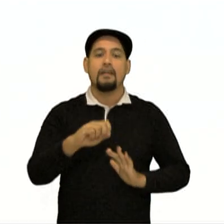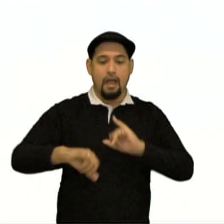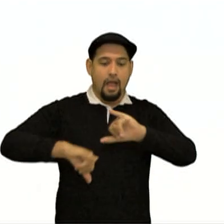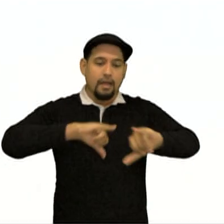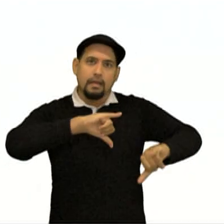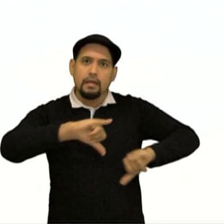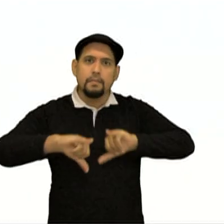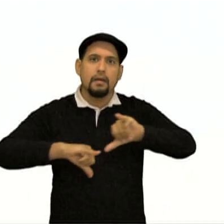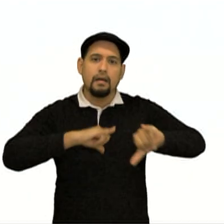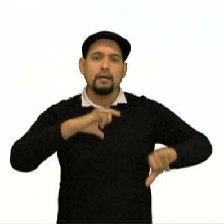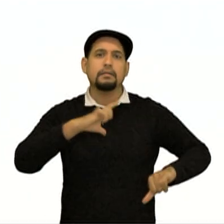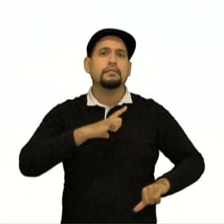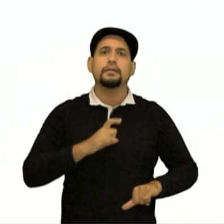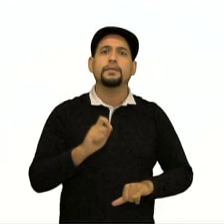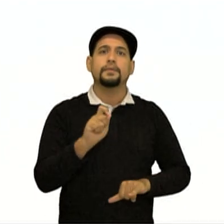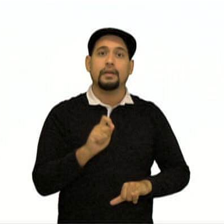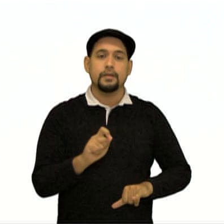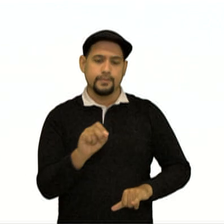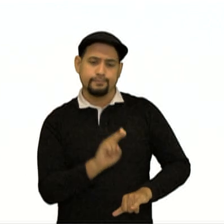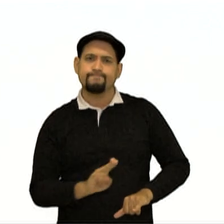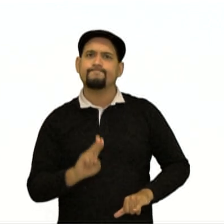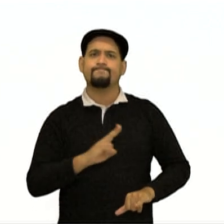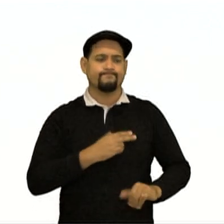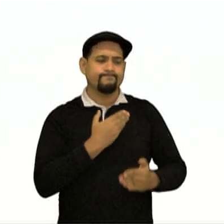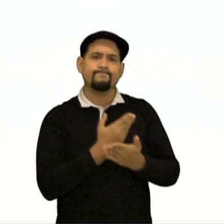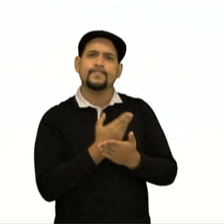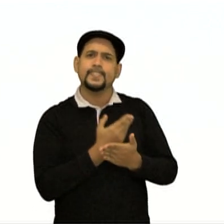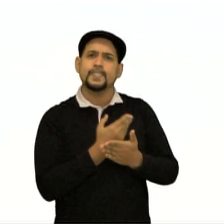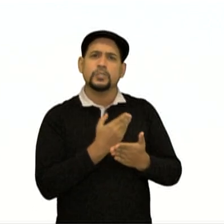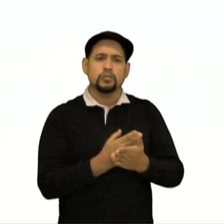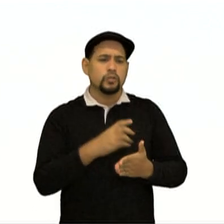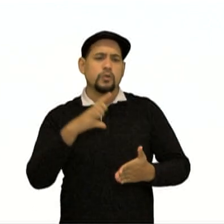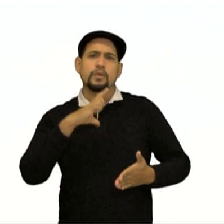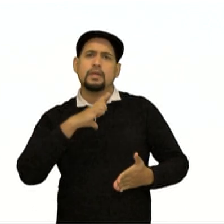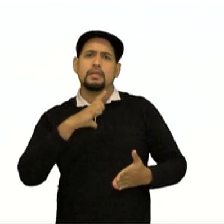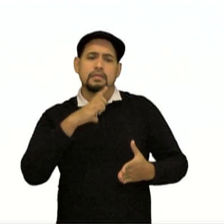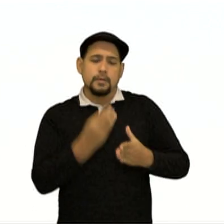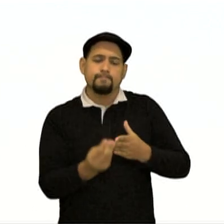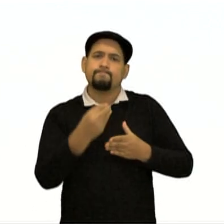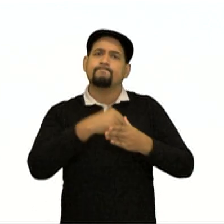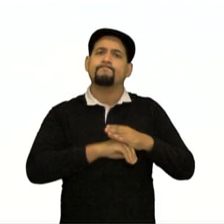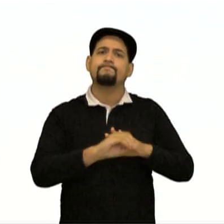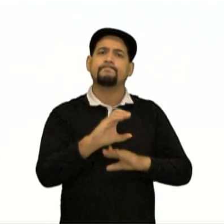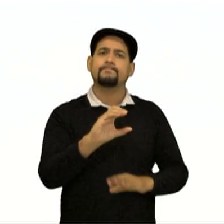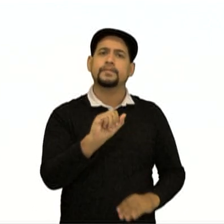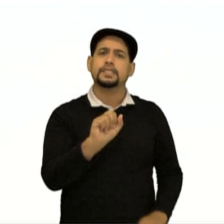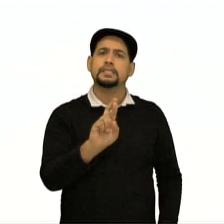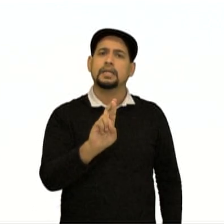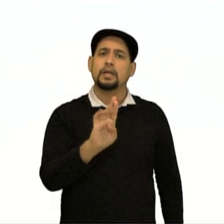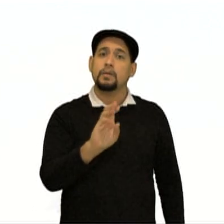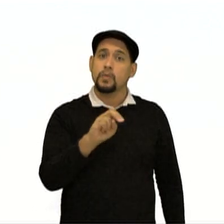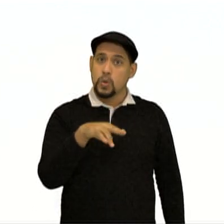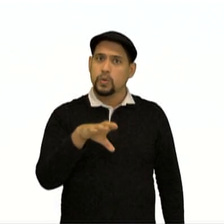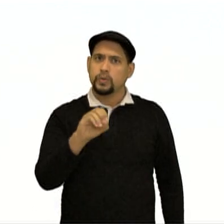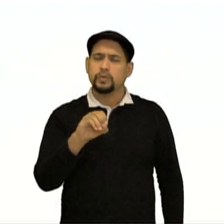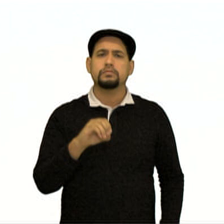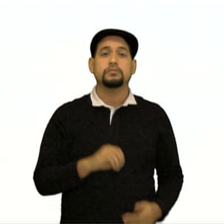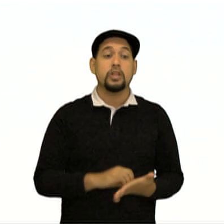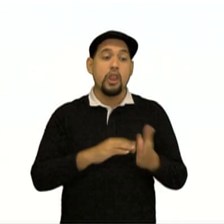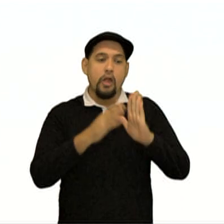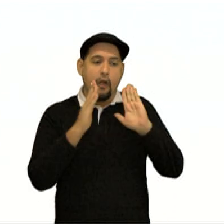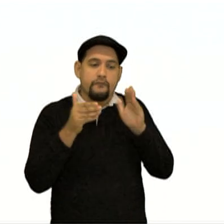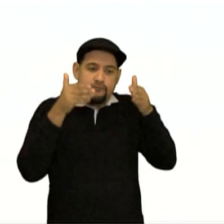que é constituída, é a química que estuda os compostos do carbono. O carbono é o elemento central